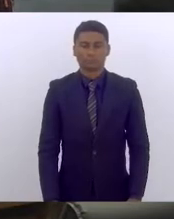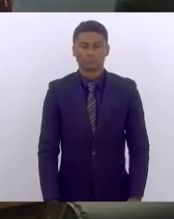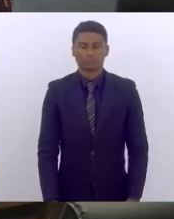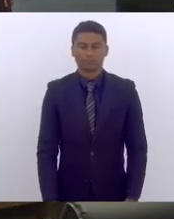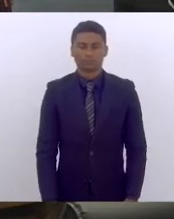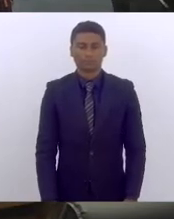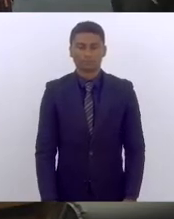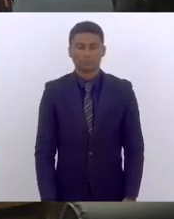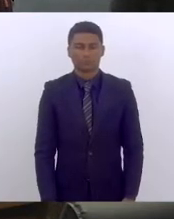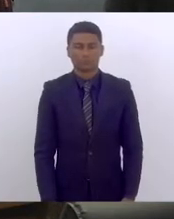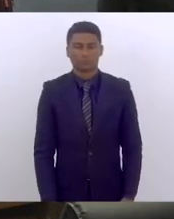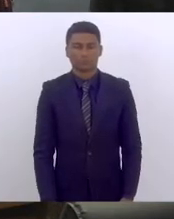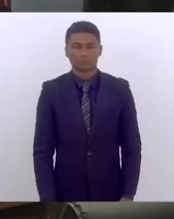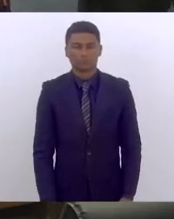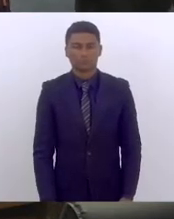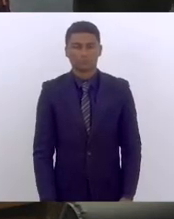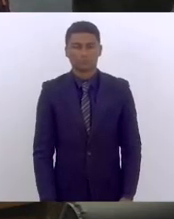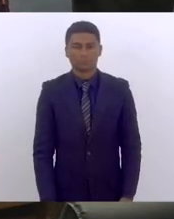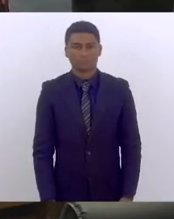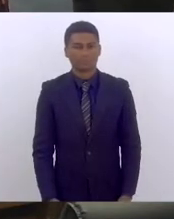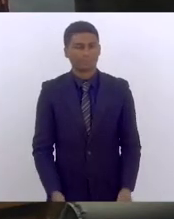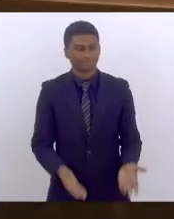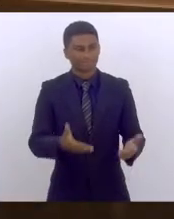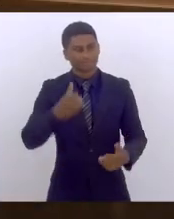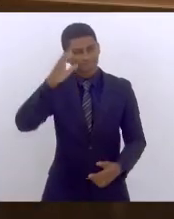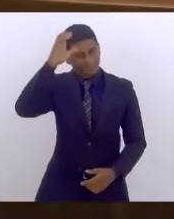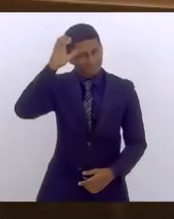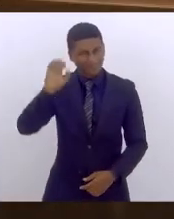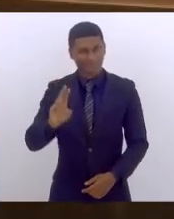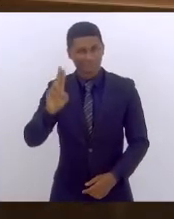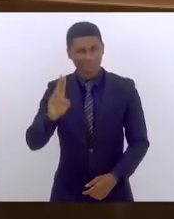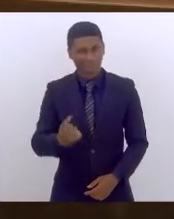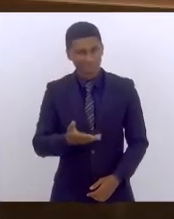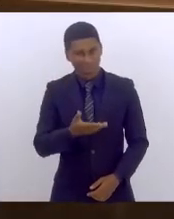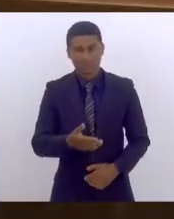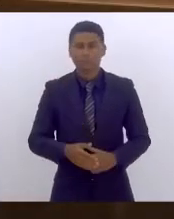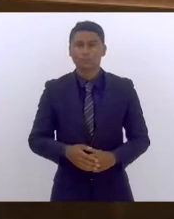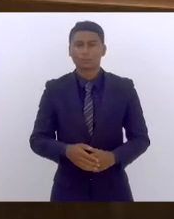Alô. Acho que foi, né? Deputada Tia Ju, além de endossar